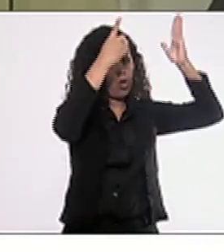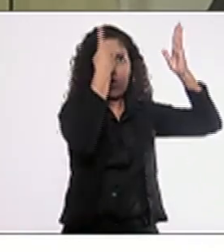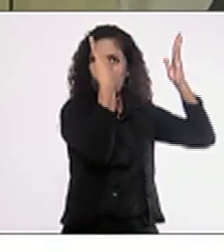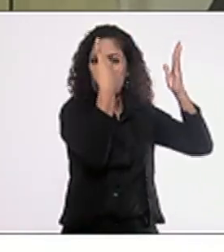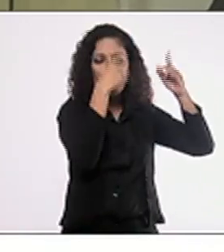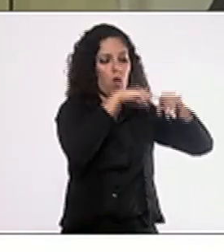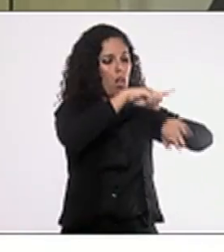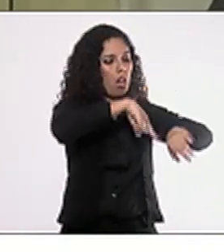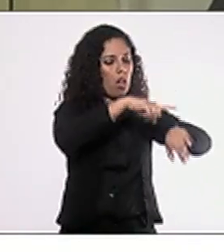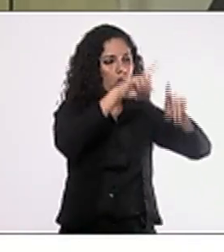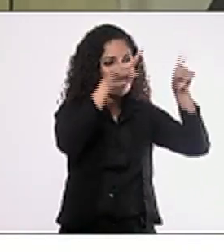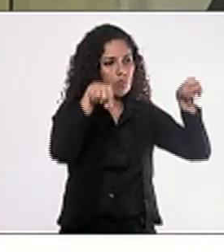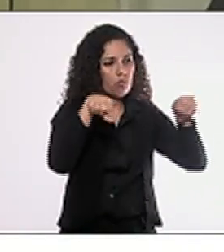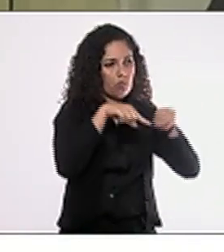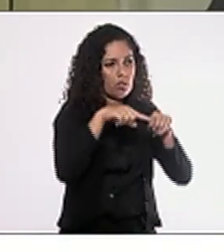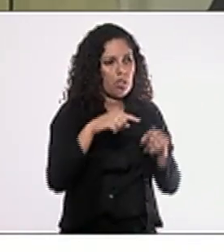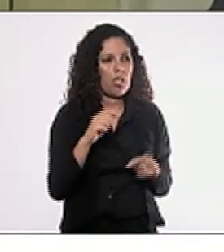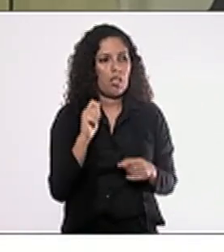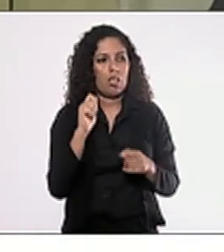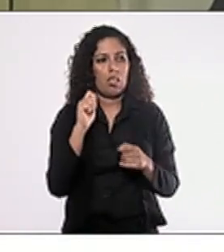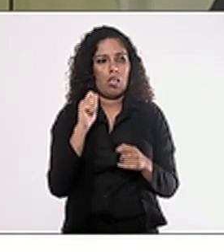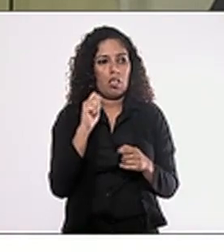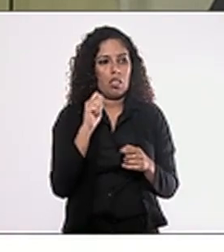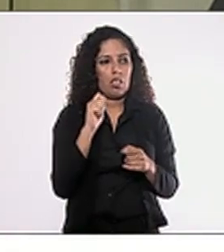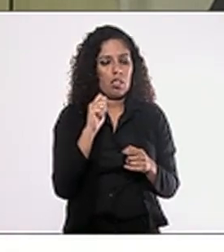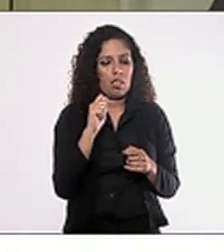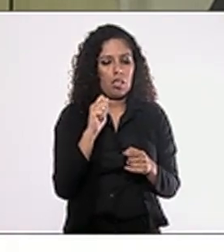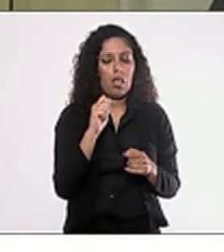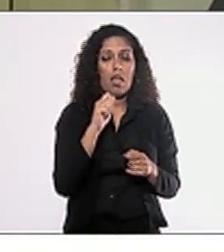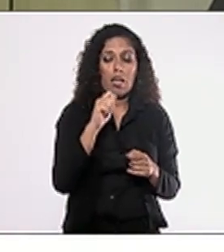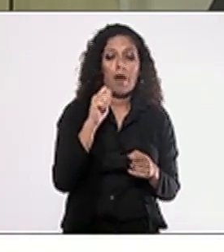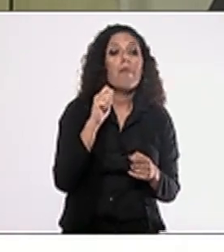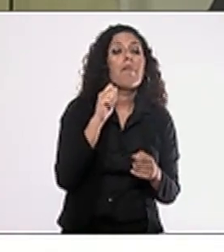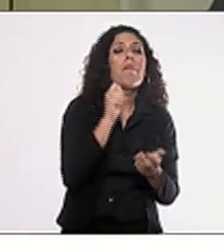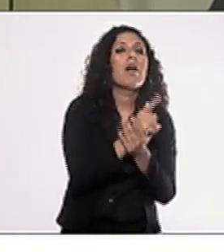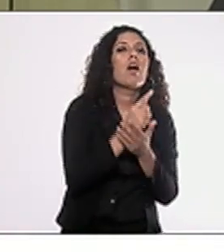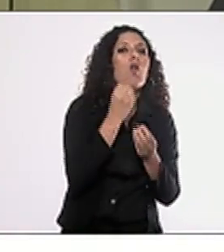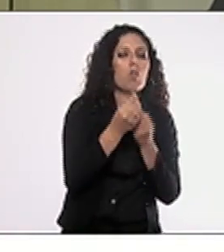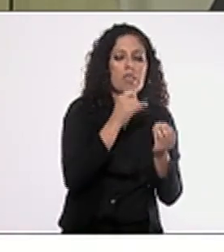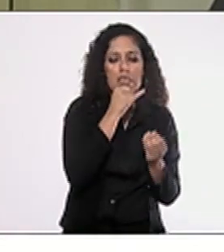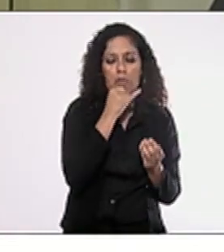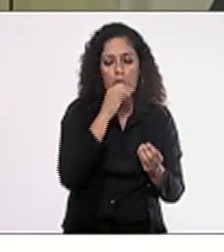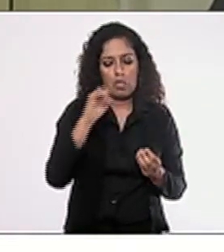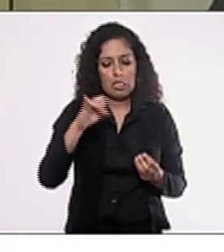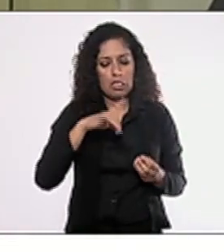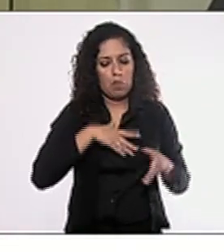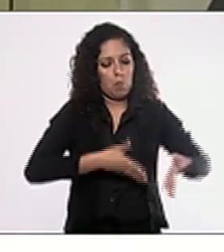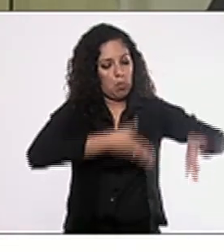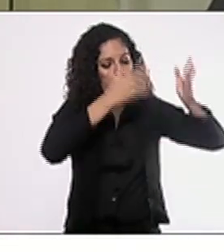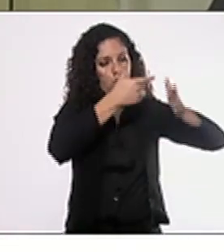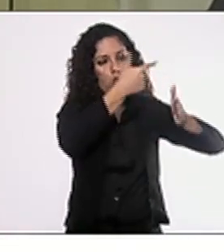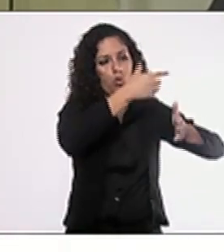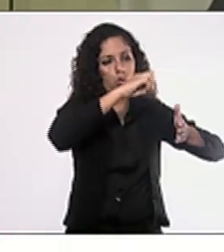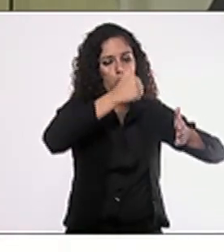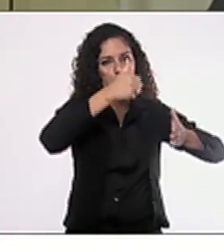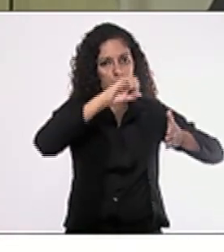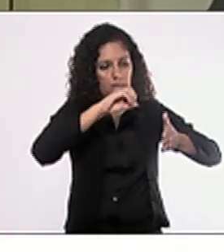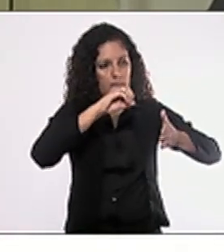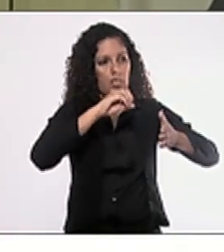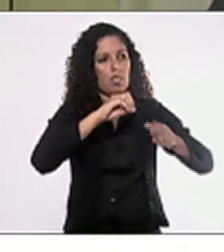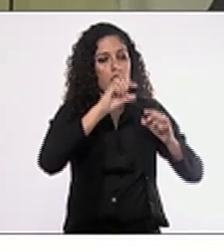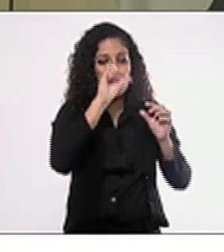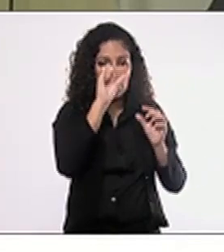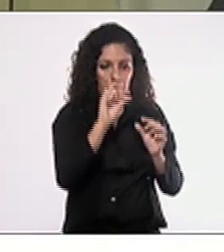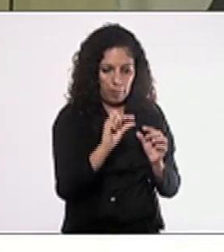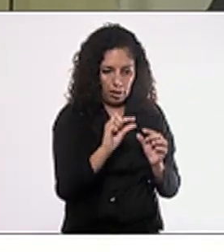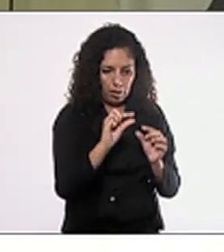inteiro, ela pega a tarifa mínima e multiplica pelo número de apartamentos. Então, se o prédio tiver 210 apartamentos, ela pega a